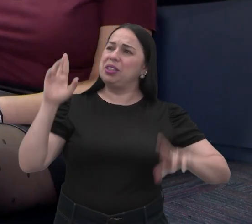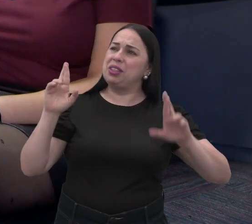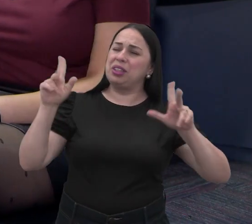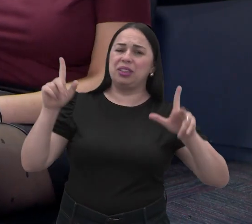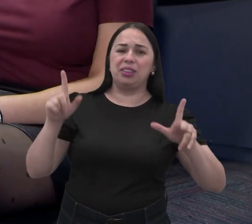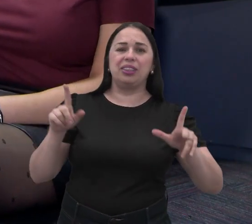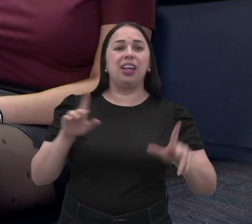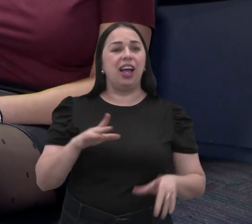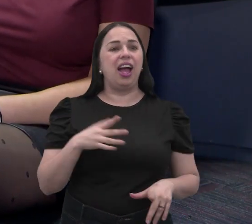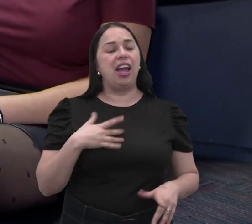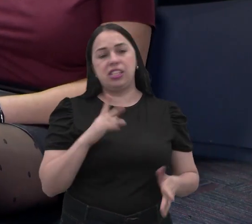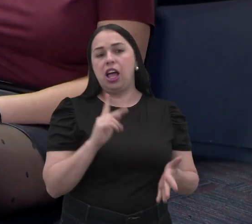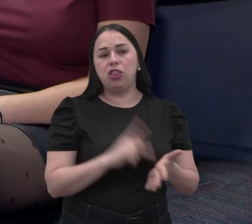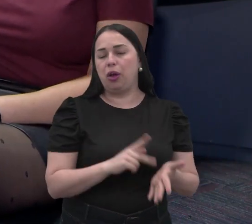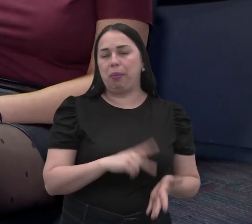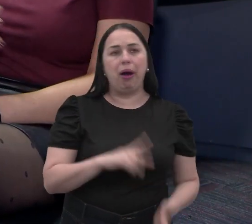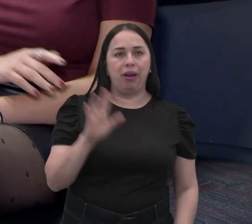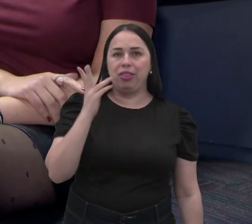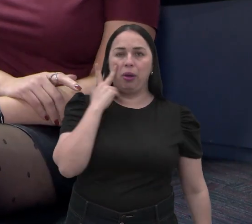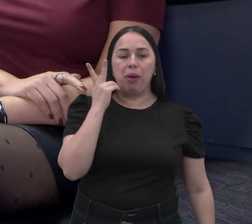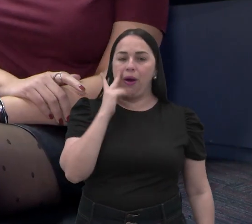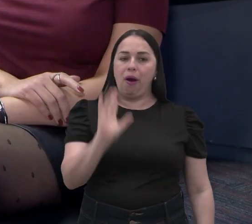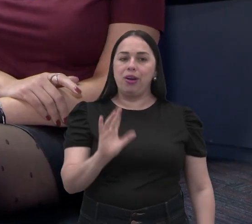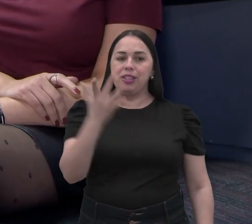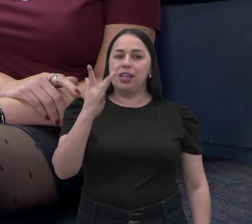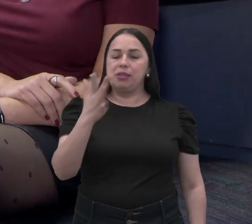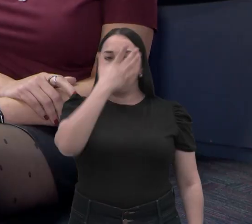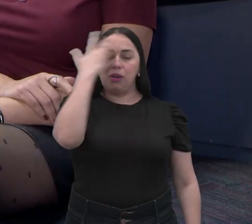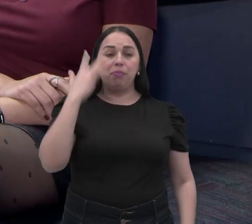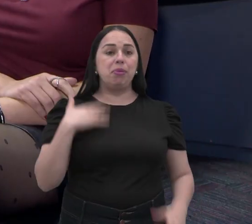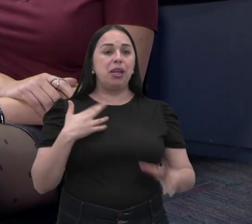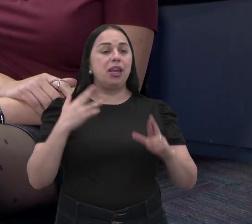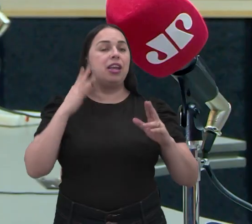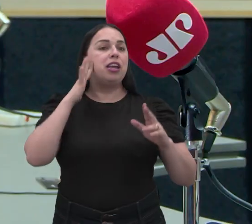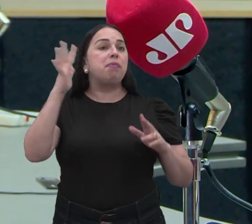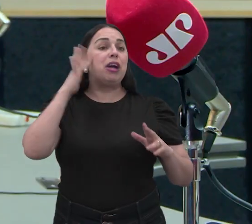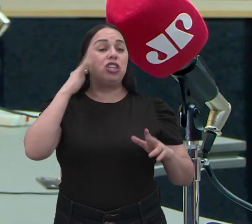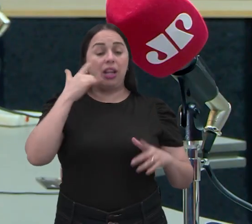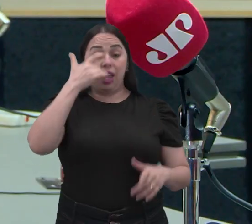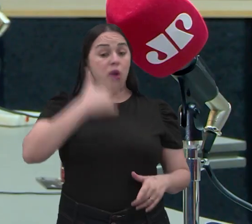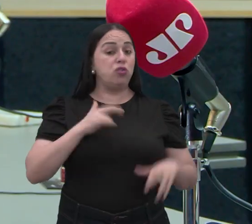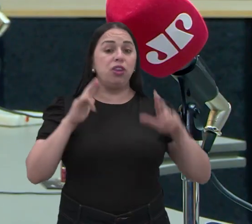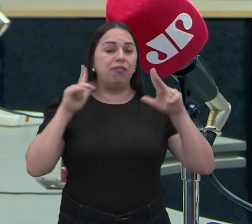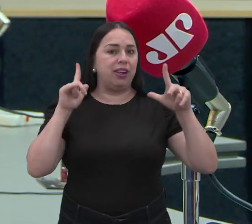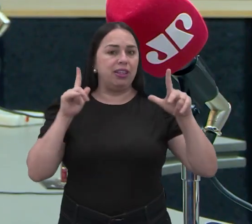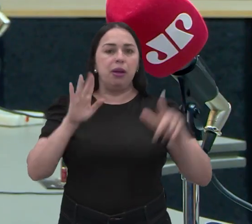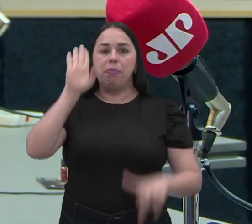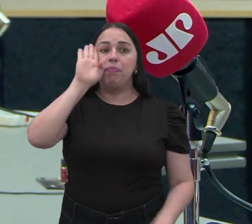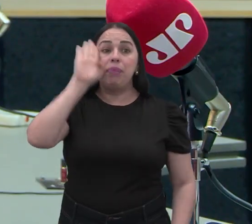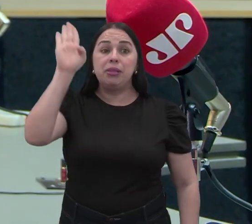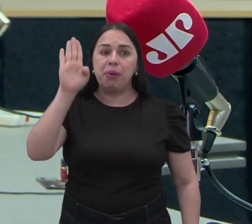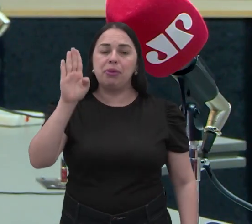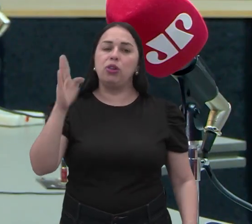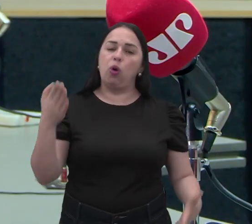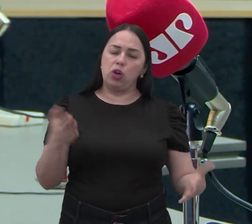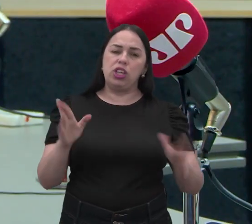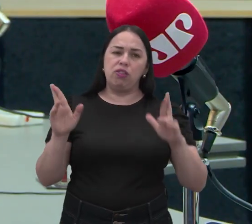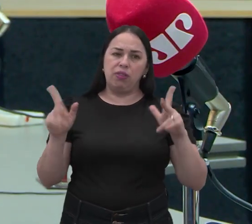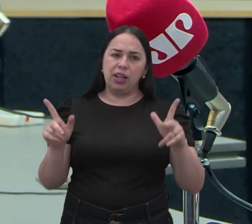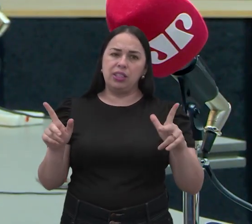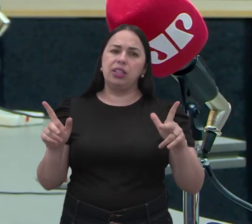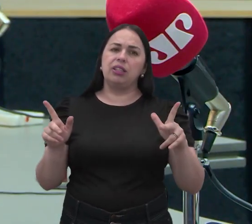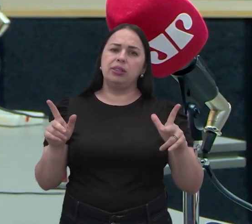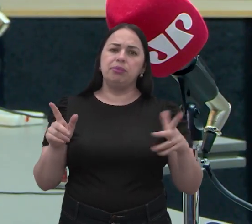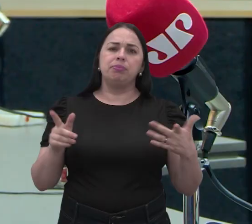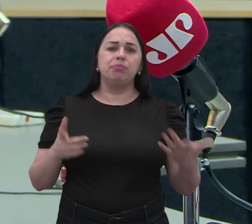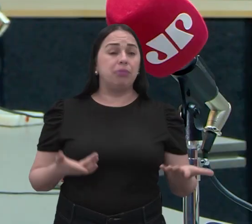imaginava de outro jeito. Essa é clássica. Essa é clássica. Essa também é bem comum. Às vezes as pessoas chegavam lá, principalmente, hoje nem tanto, né? A